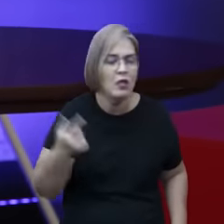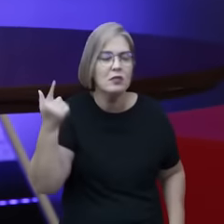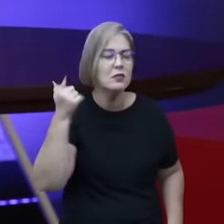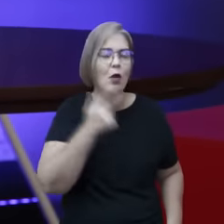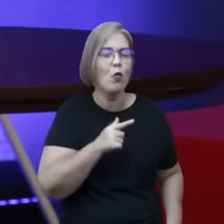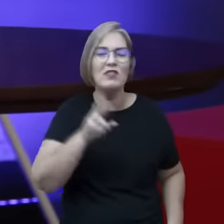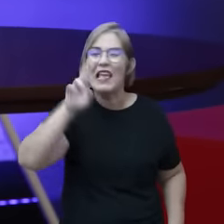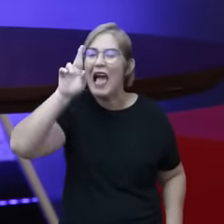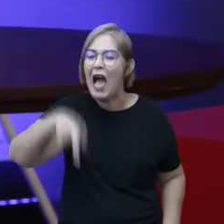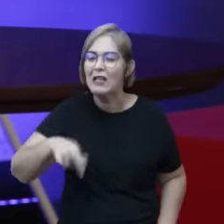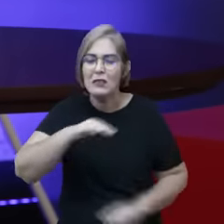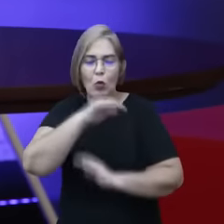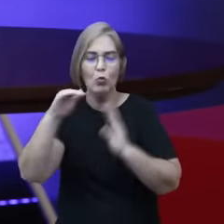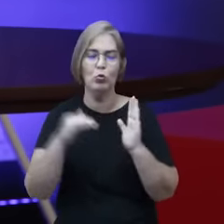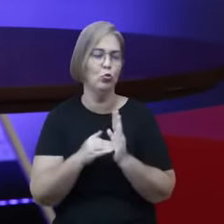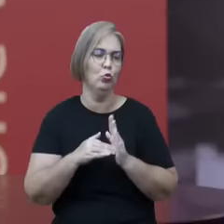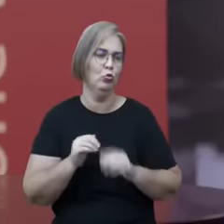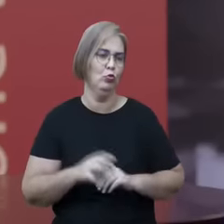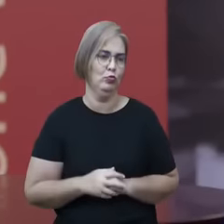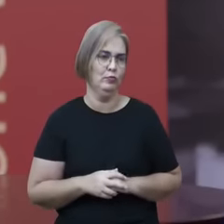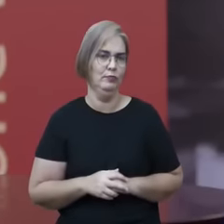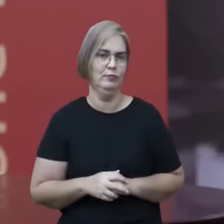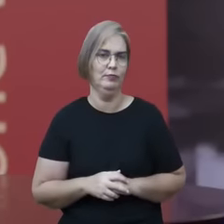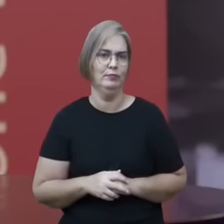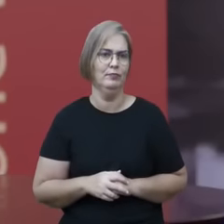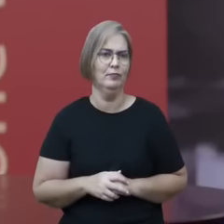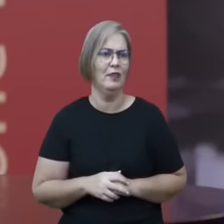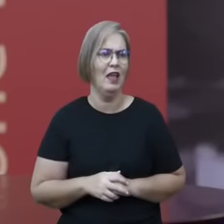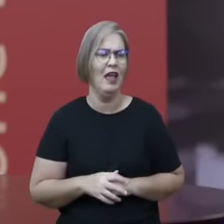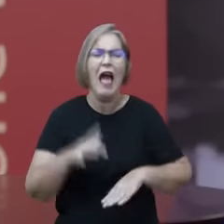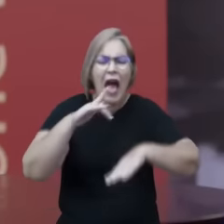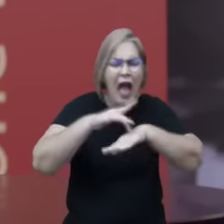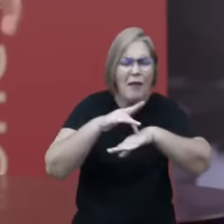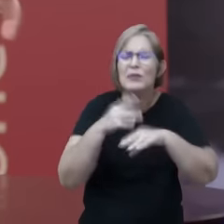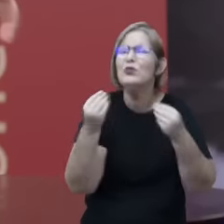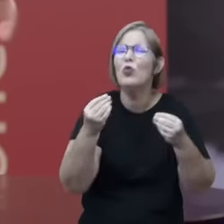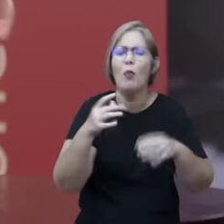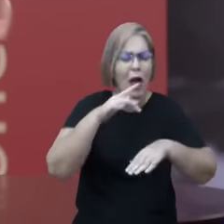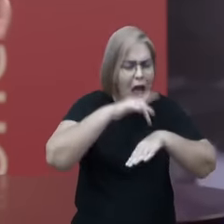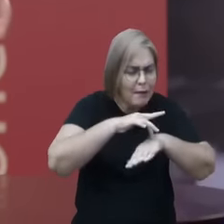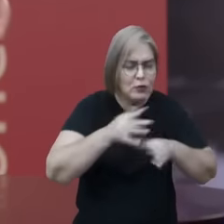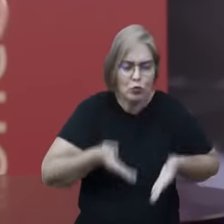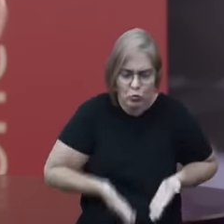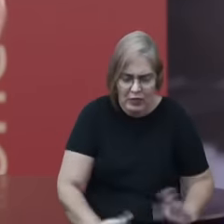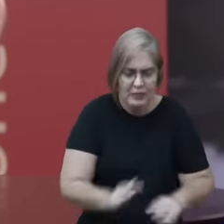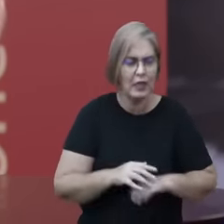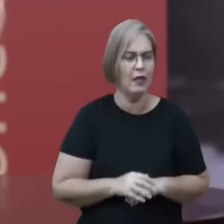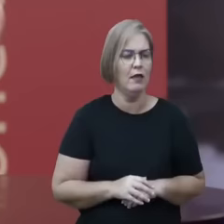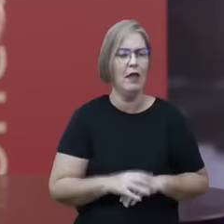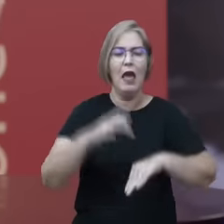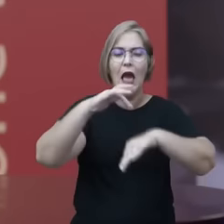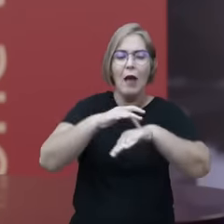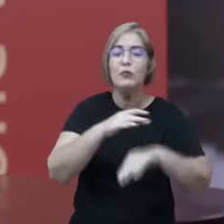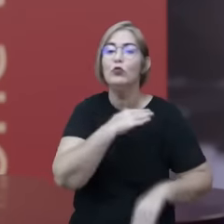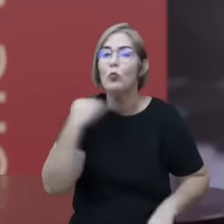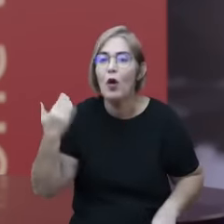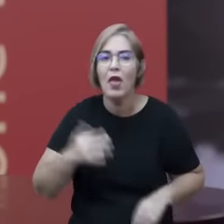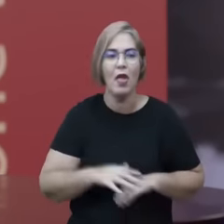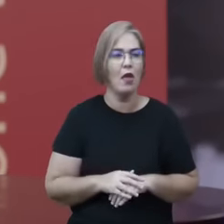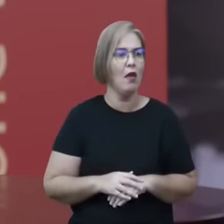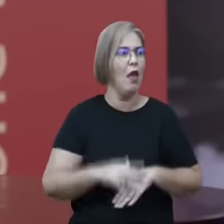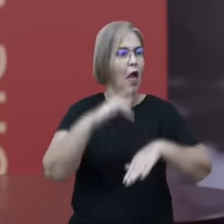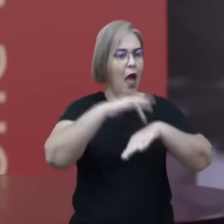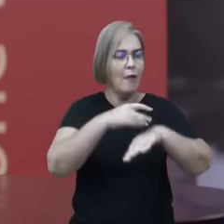é absurdo? Nascer. O que que é absurdo? Morrer. O que que é absurdo? Existir. Não é